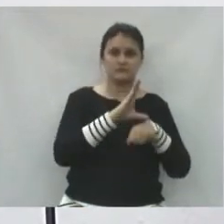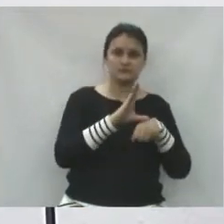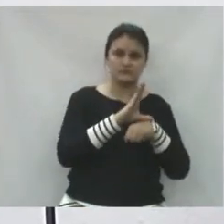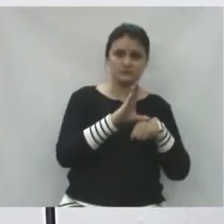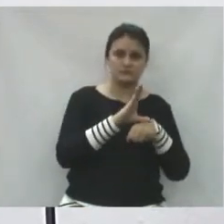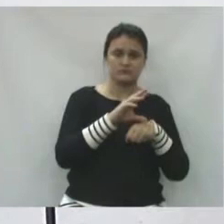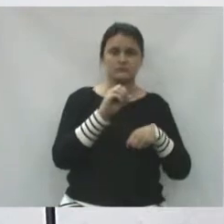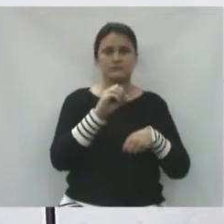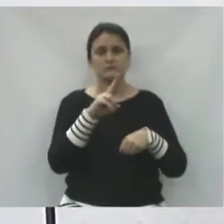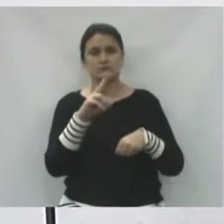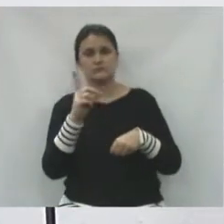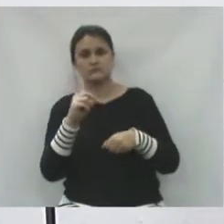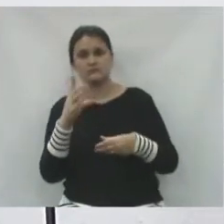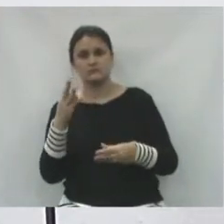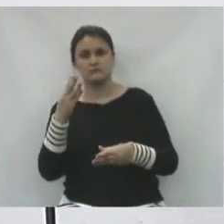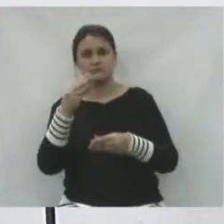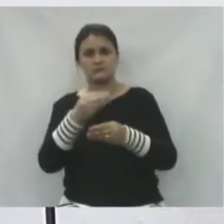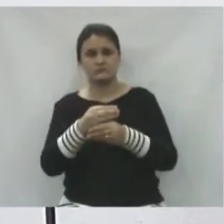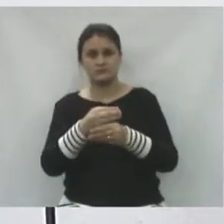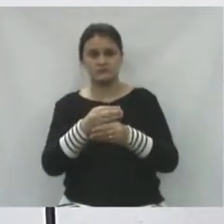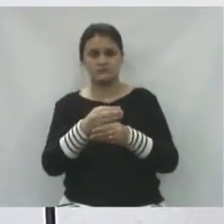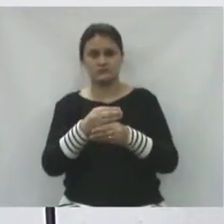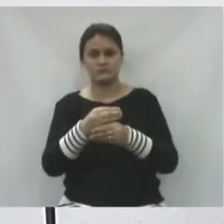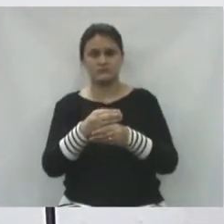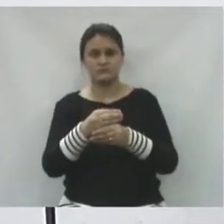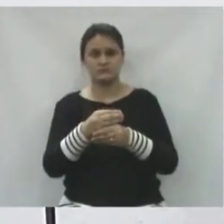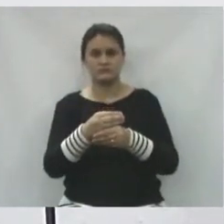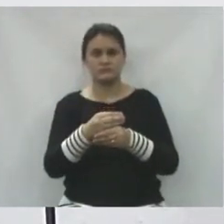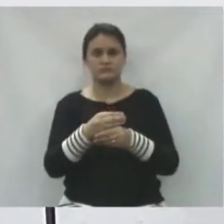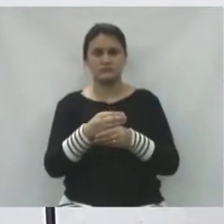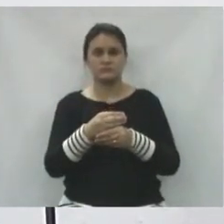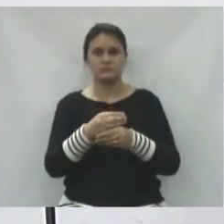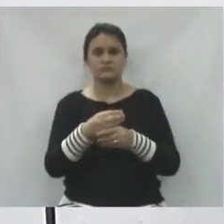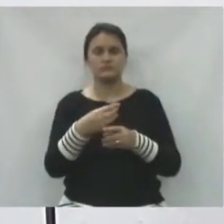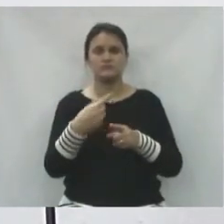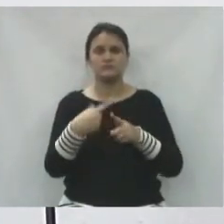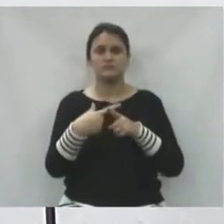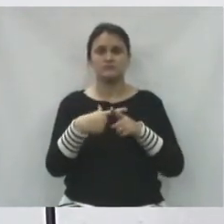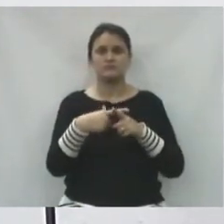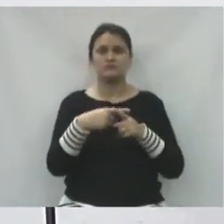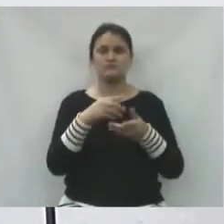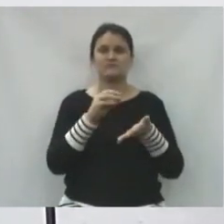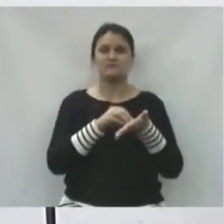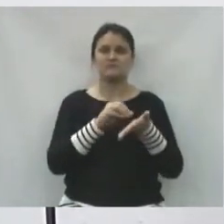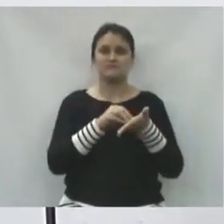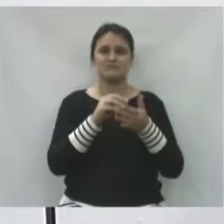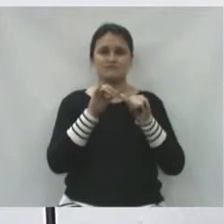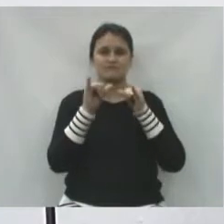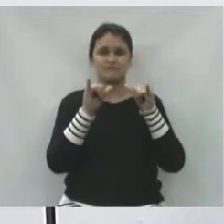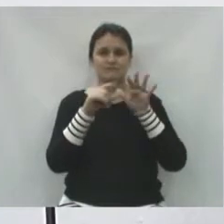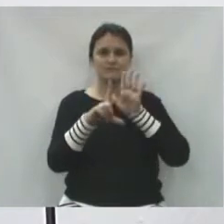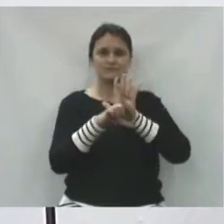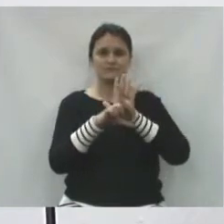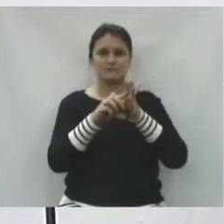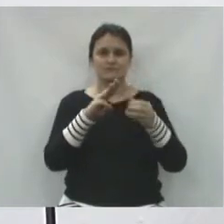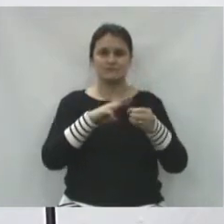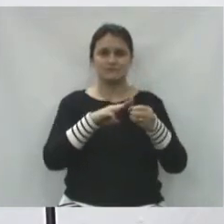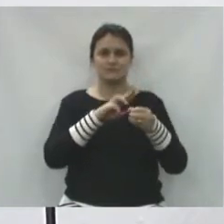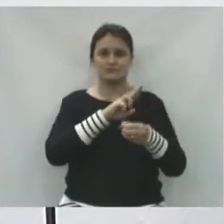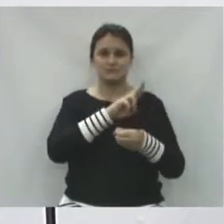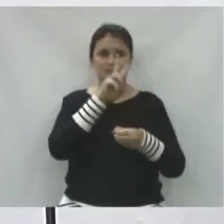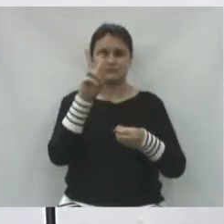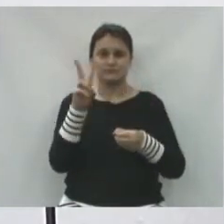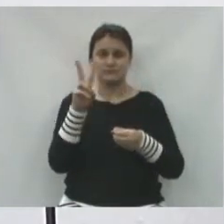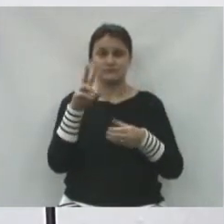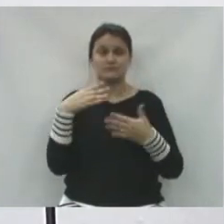constitucionalidade ou não das emendas, da forma incerta na Lei Orgânica de União da Vitória. Em